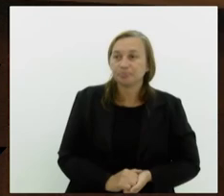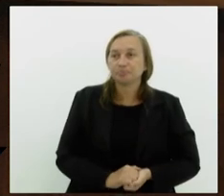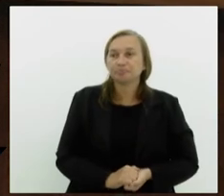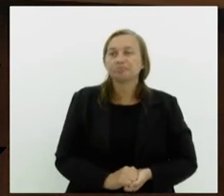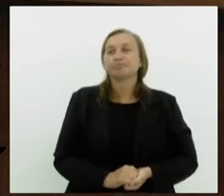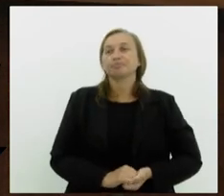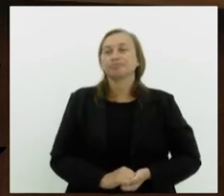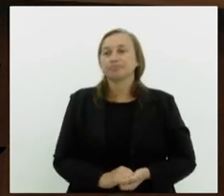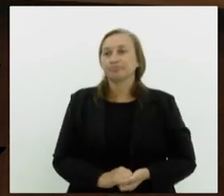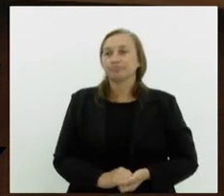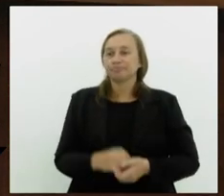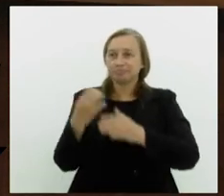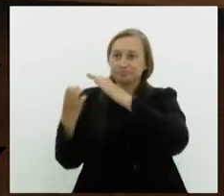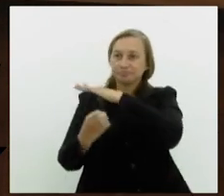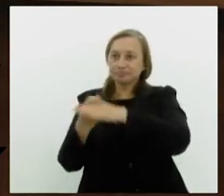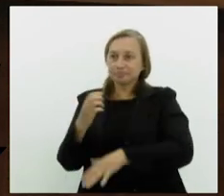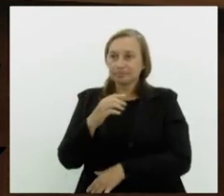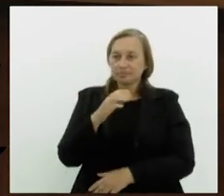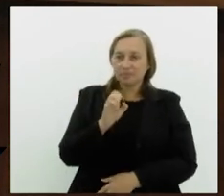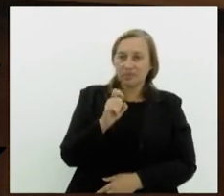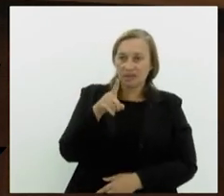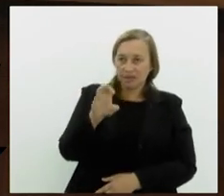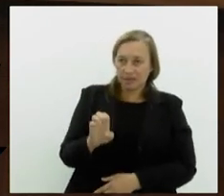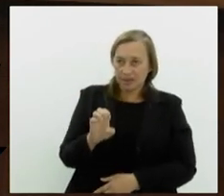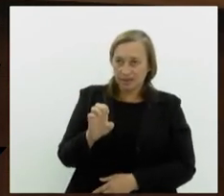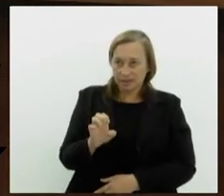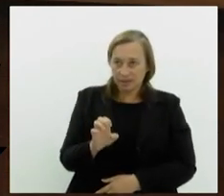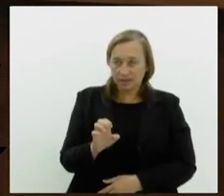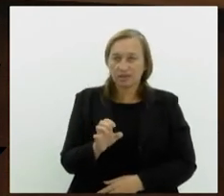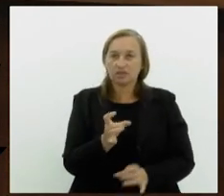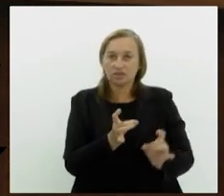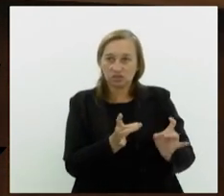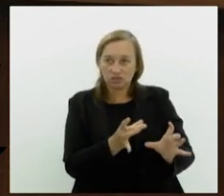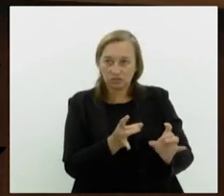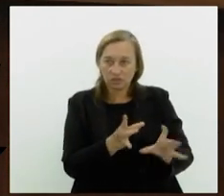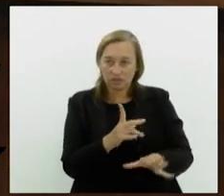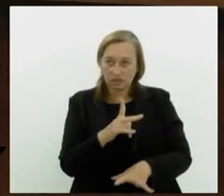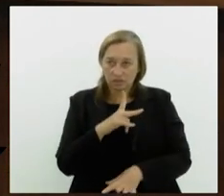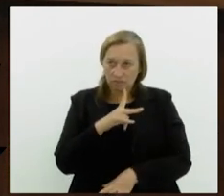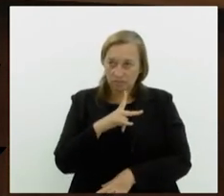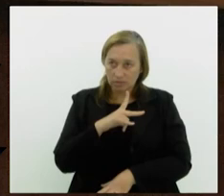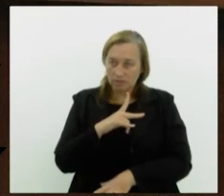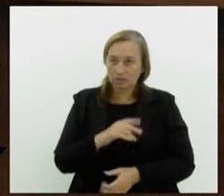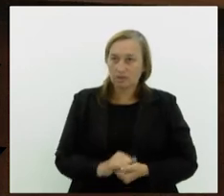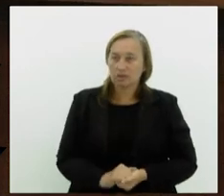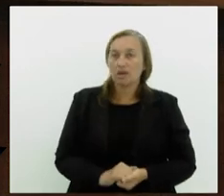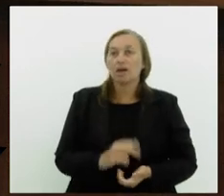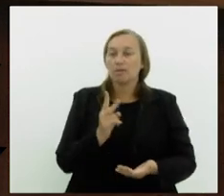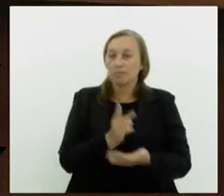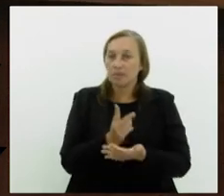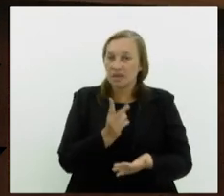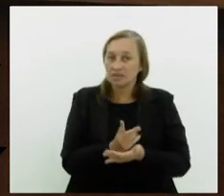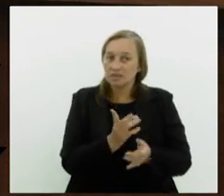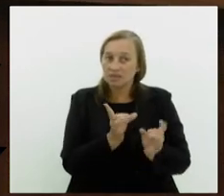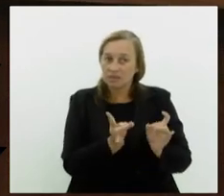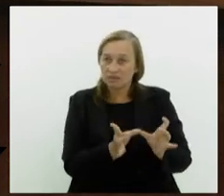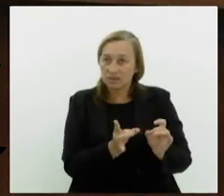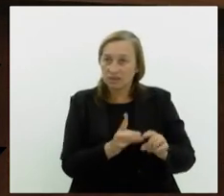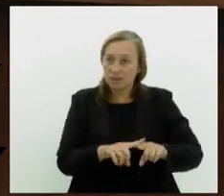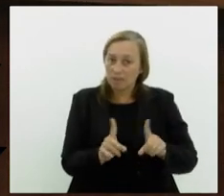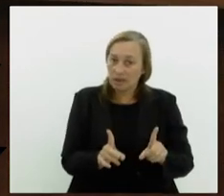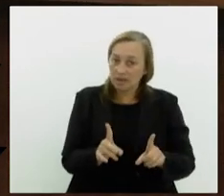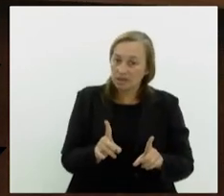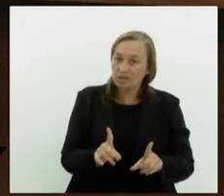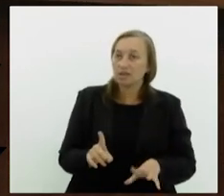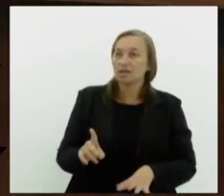SEDAI, que embora a modelagem de privatização, a SEDAI continua uma empresa pública, a modelagem que foi objeto de